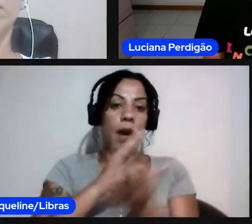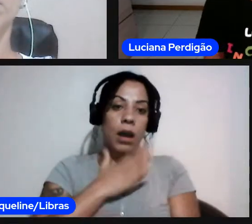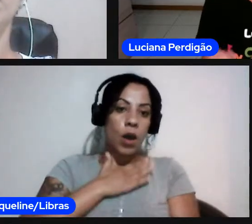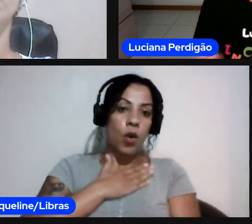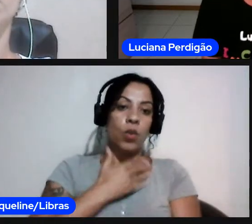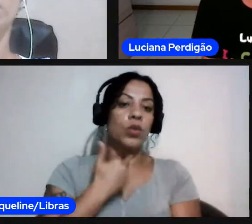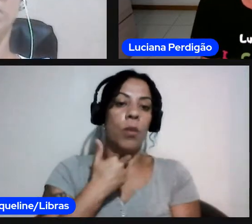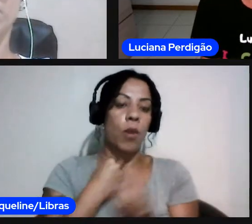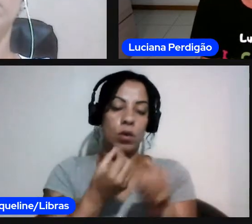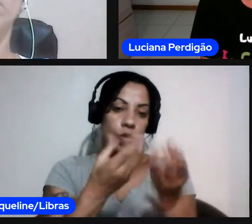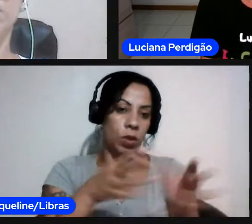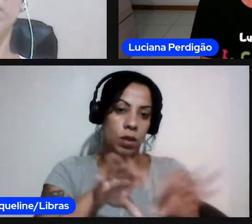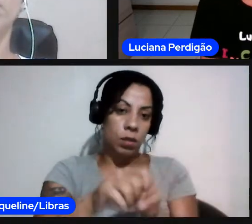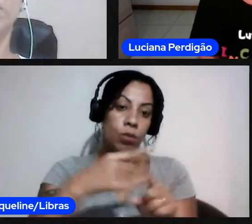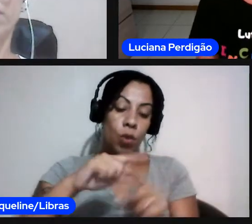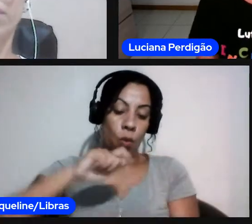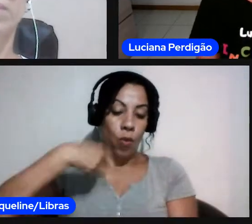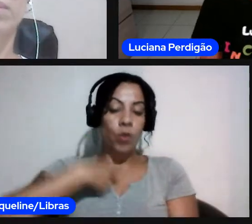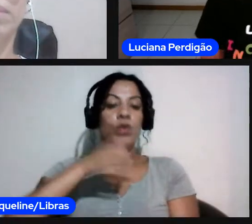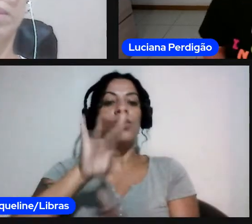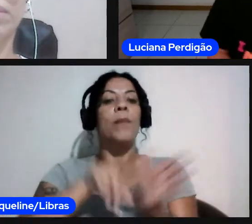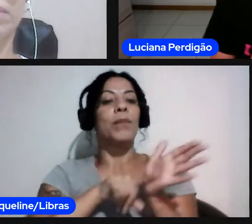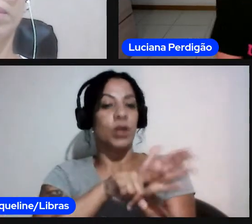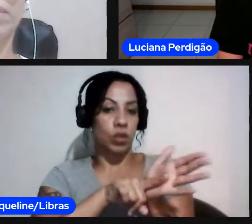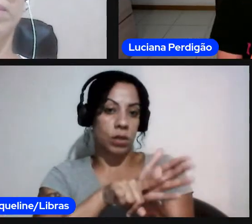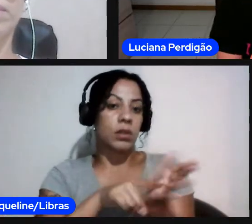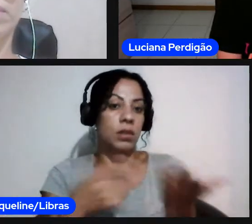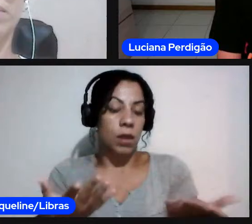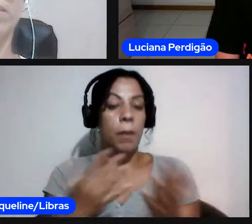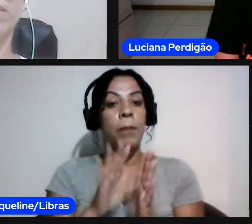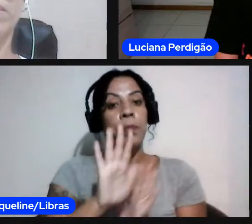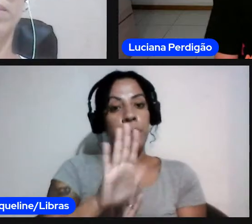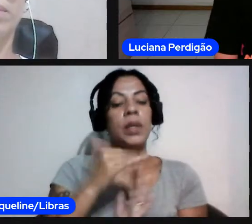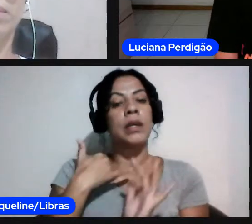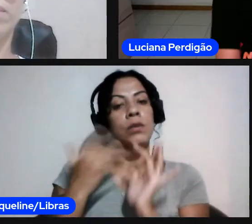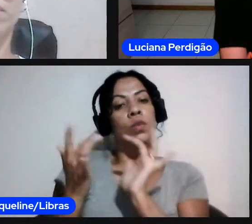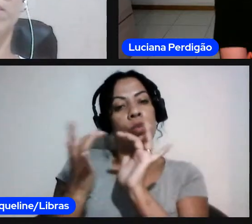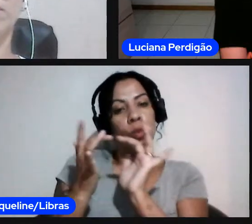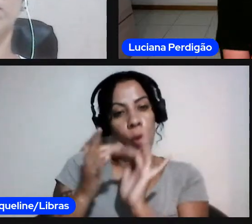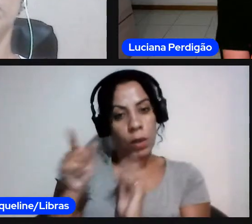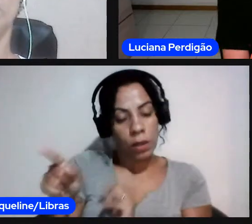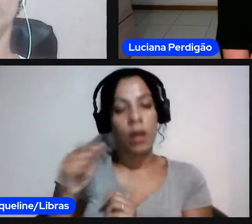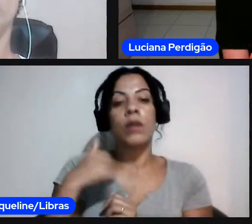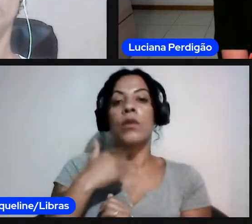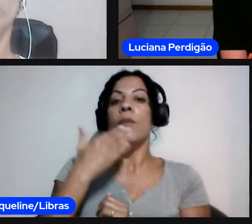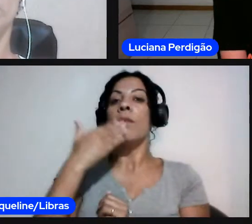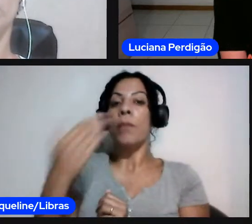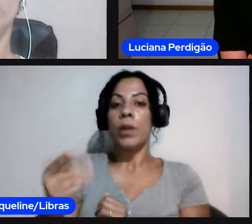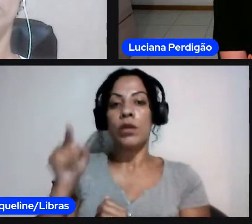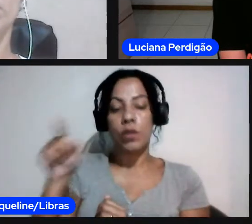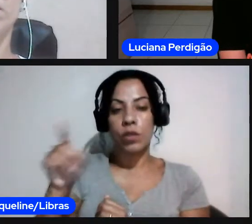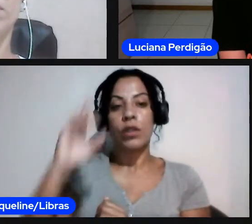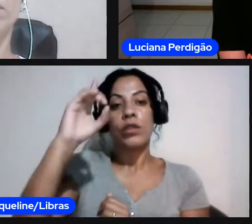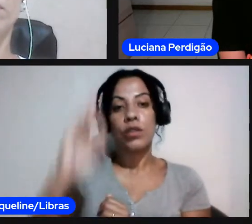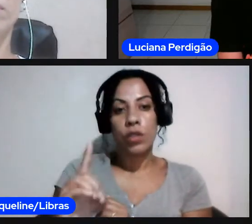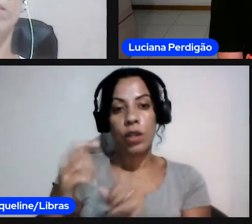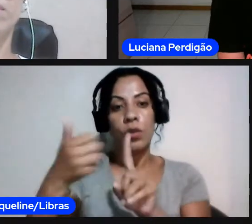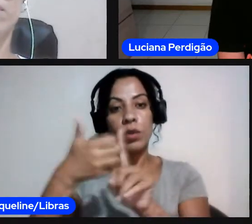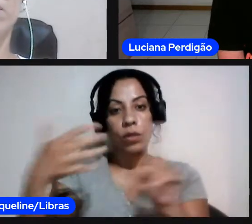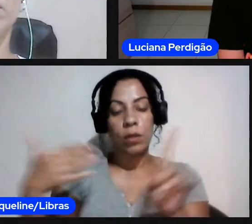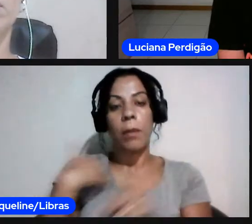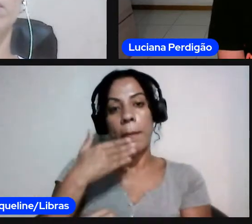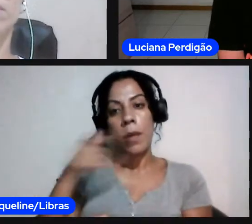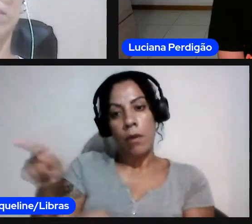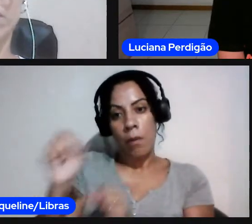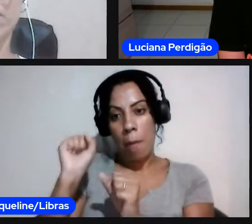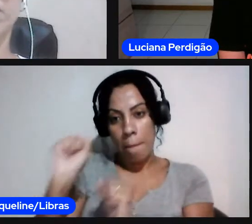ninguém como pesquisadora, mas eu entrei com o pedido na diretoria de extensão para que ele